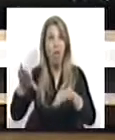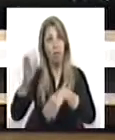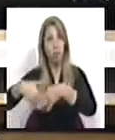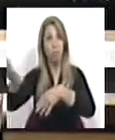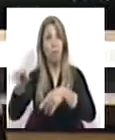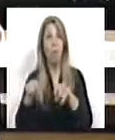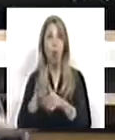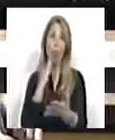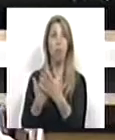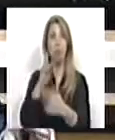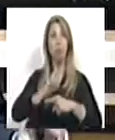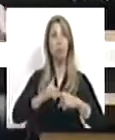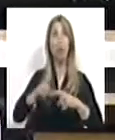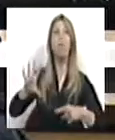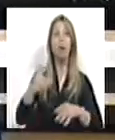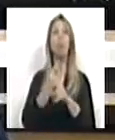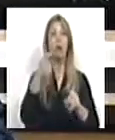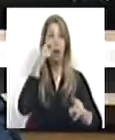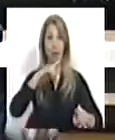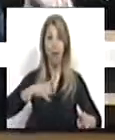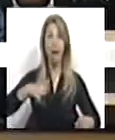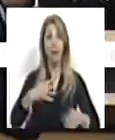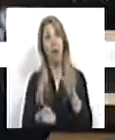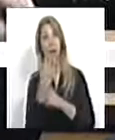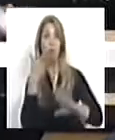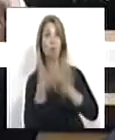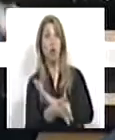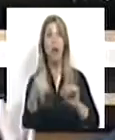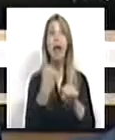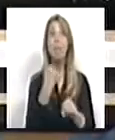pessoas. Porque quem quer criar emprego não cria recibos verdes, mas foi